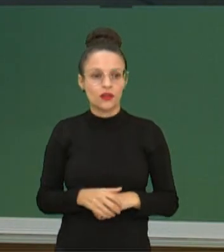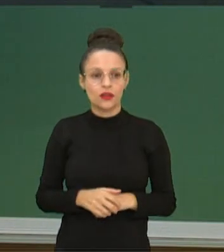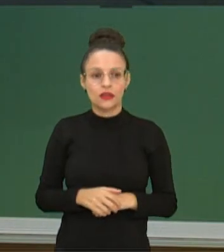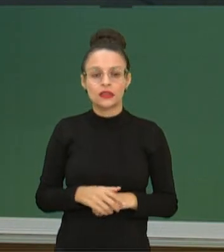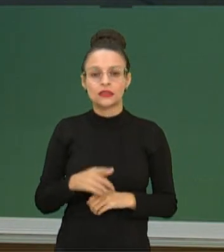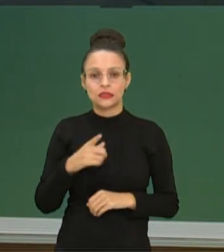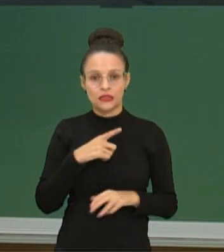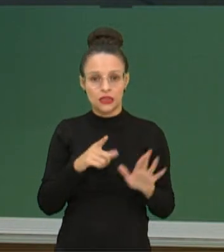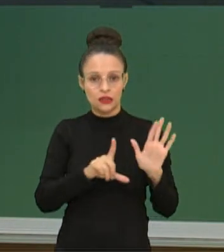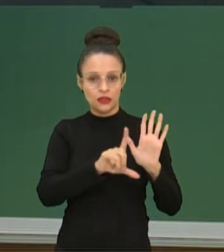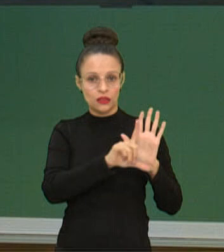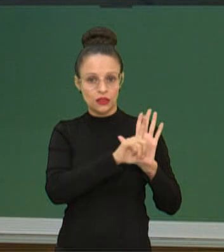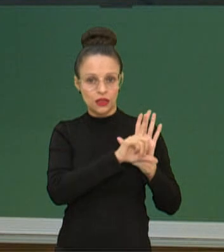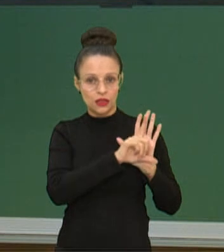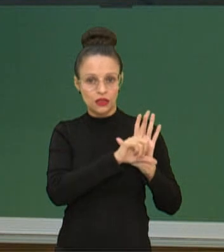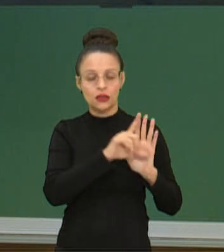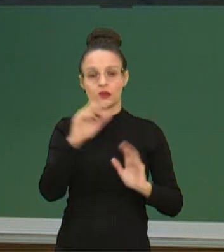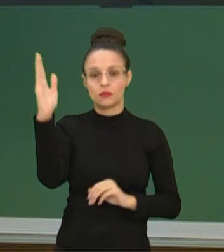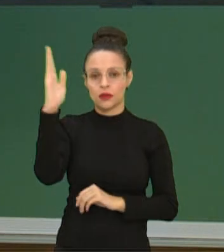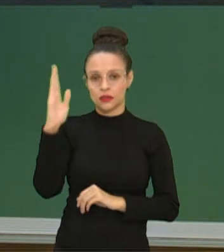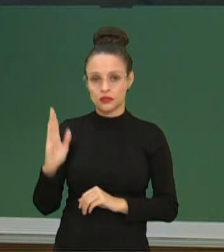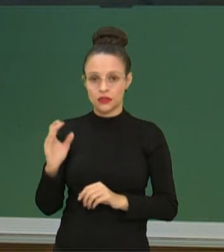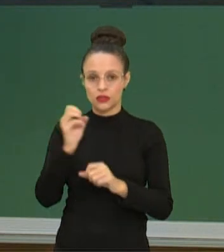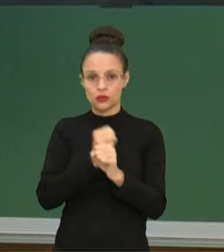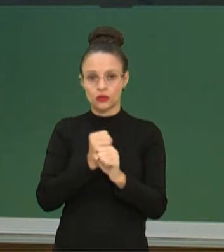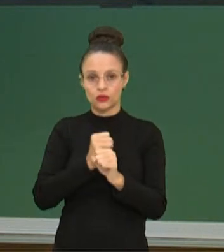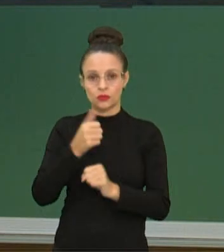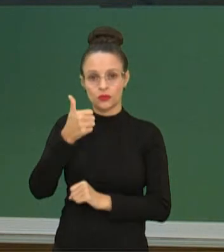uma legislação brasileira desde